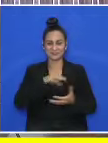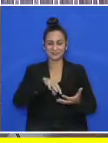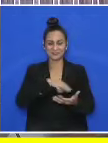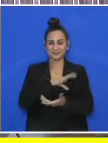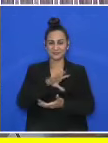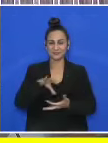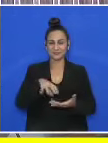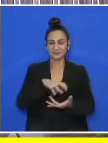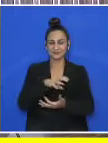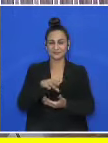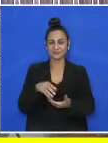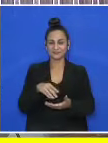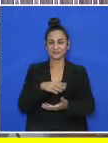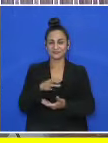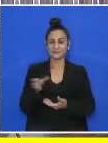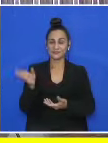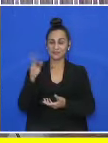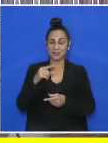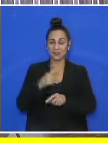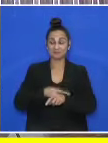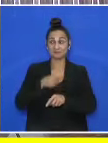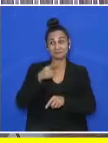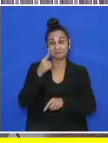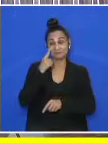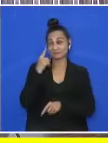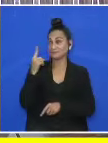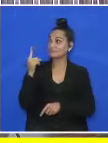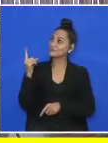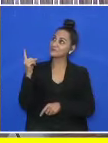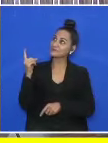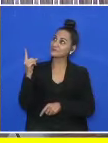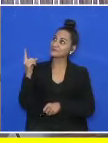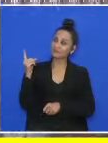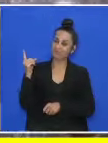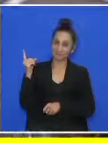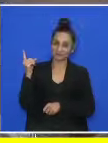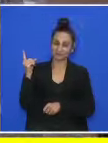Bolas posicionadas. Vamos lá? Valendo!